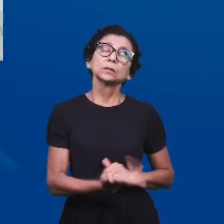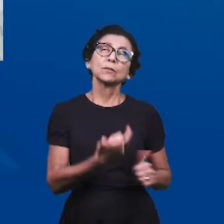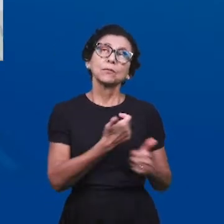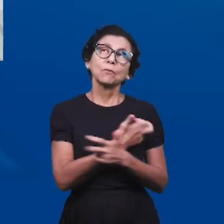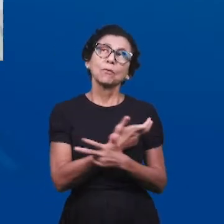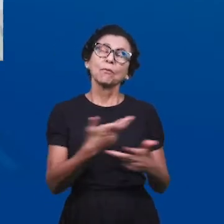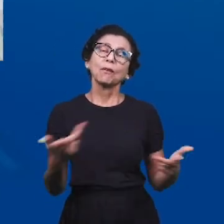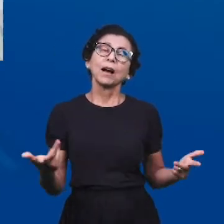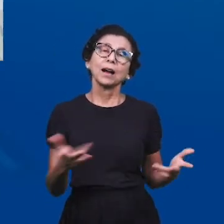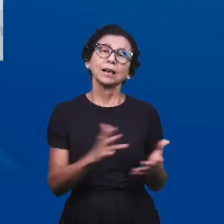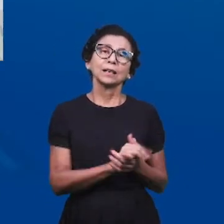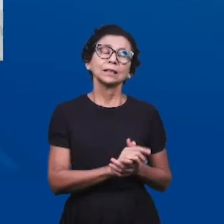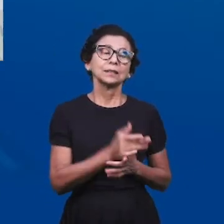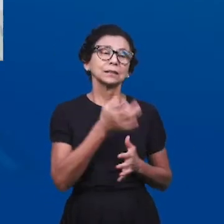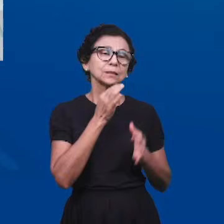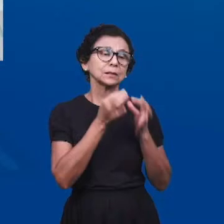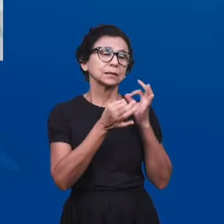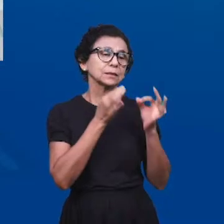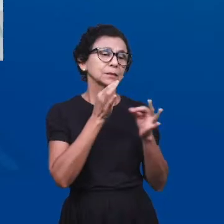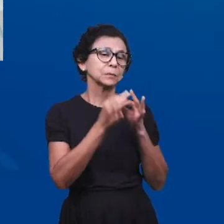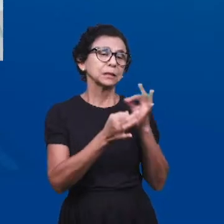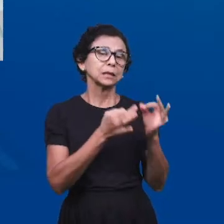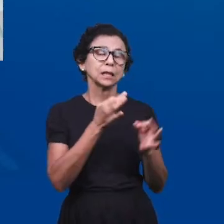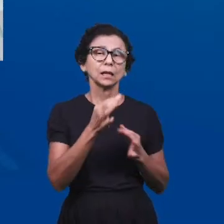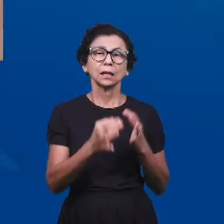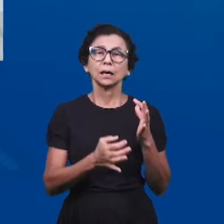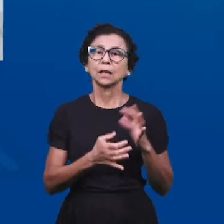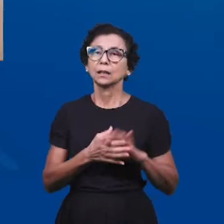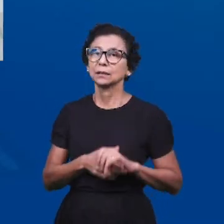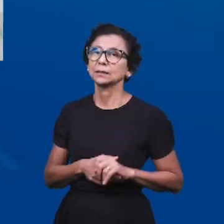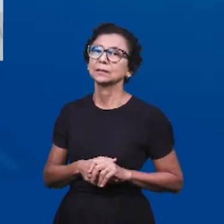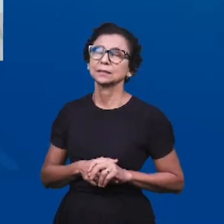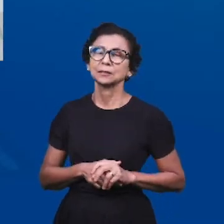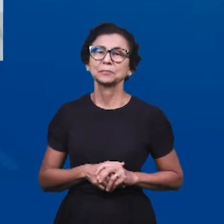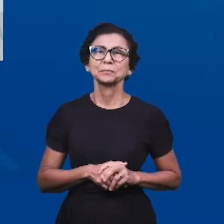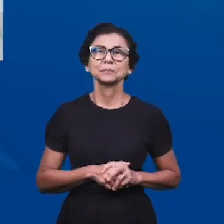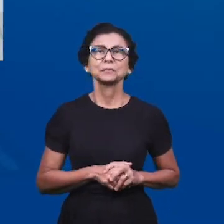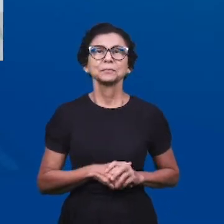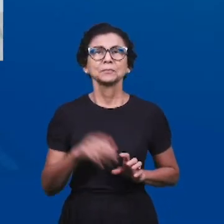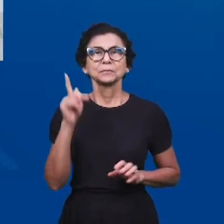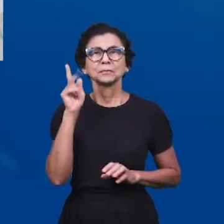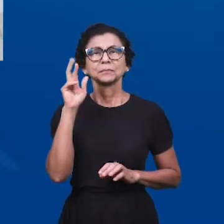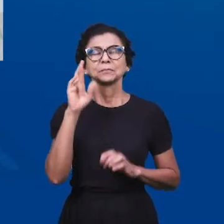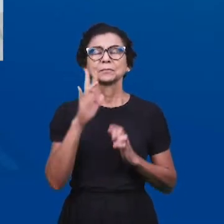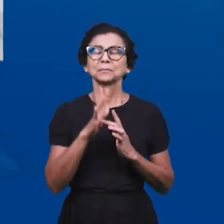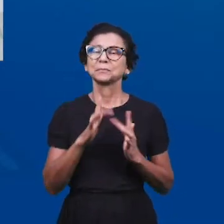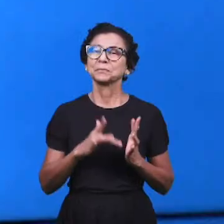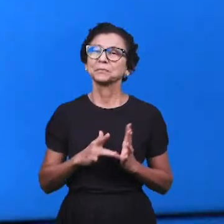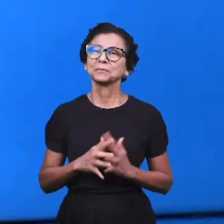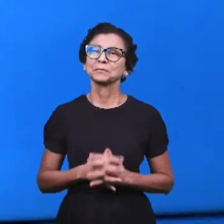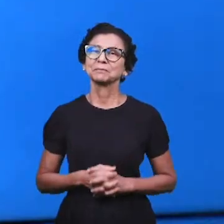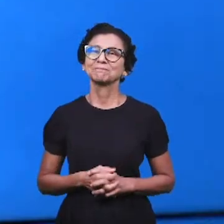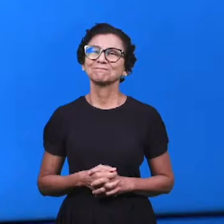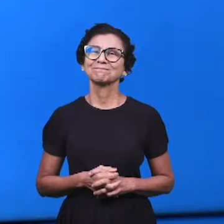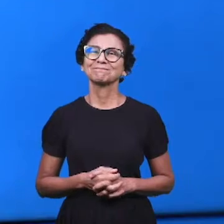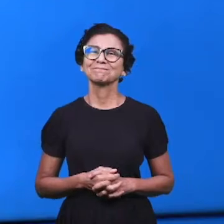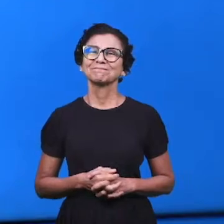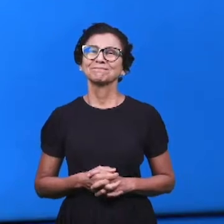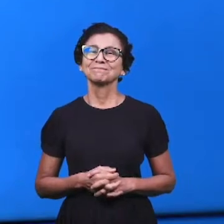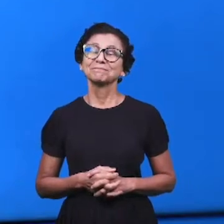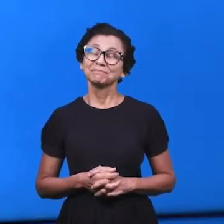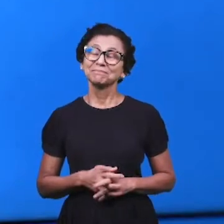na própria observação da vida, seja ela minha ou de outros. A paz do Senhor Jesus. Amém, irmã. Muito